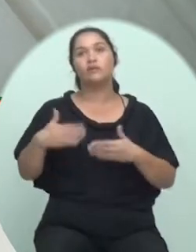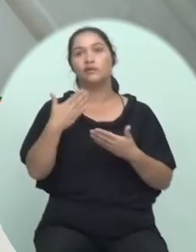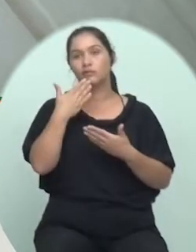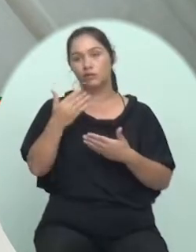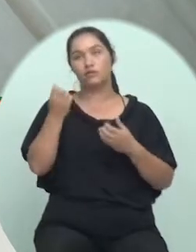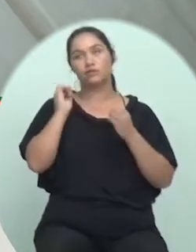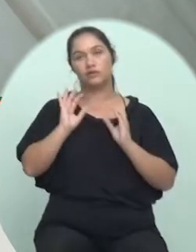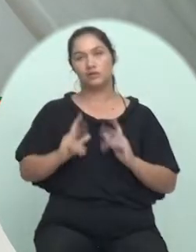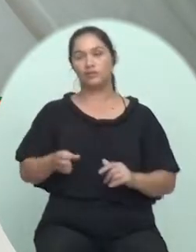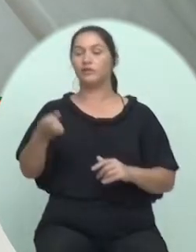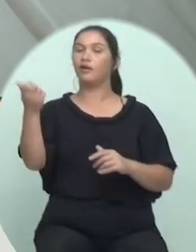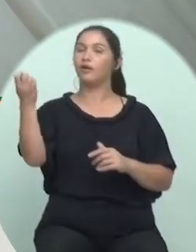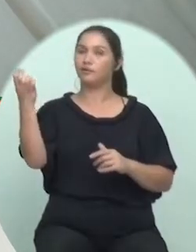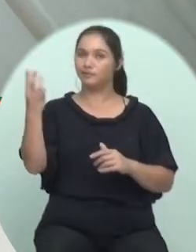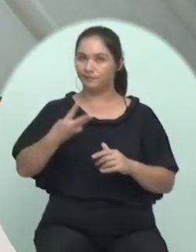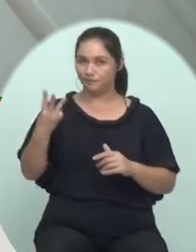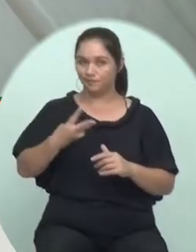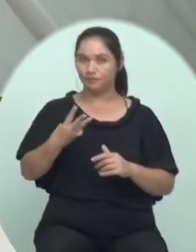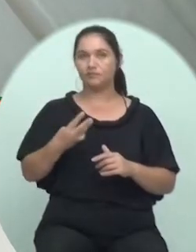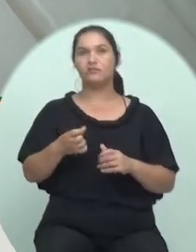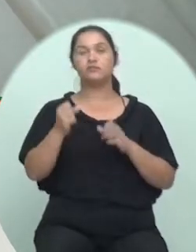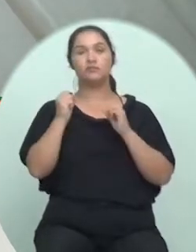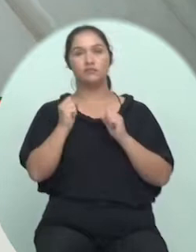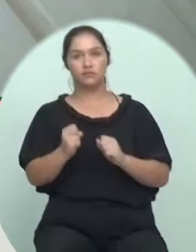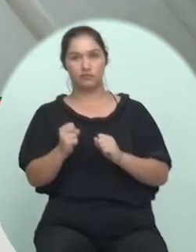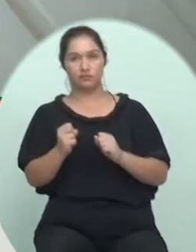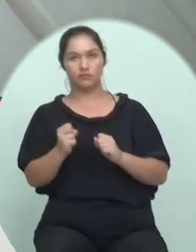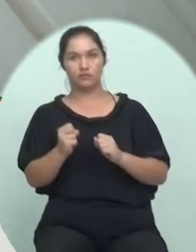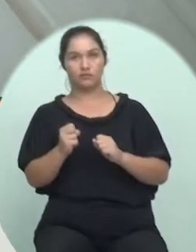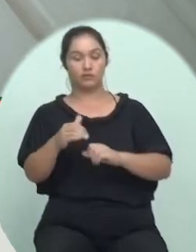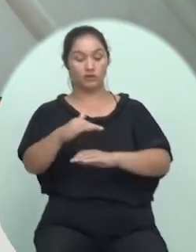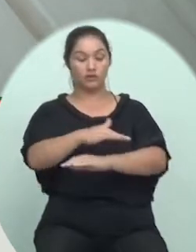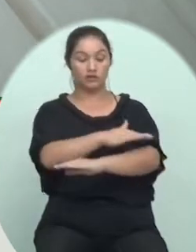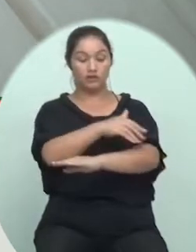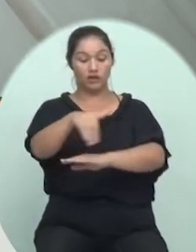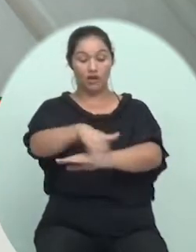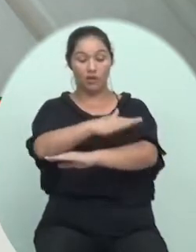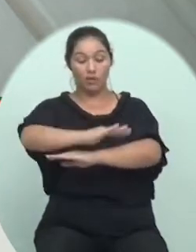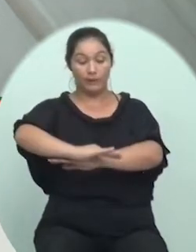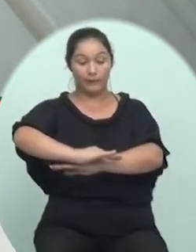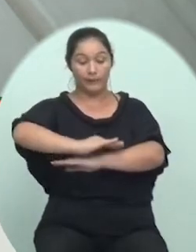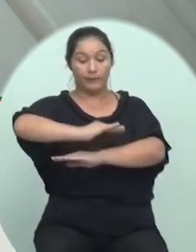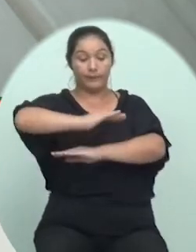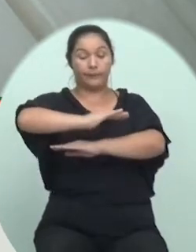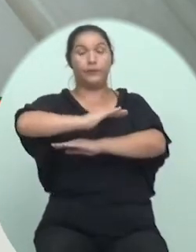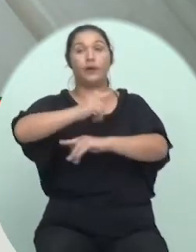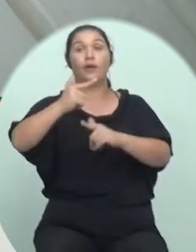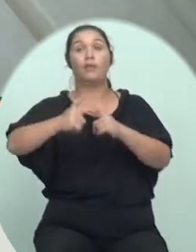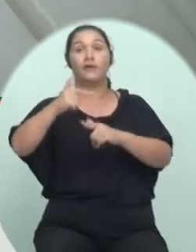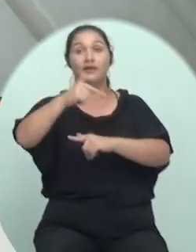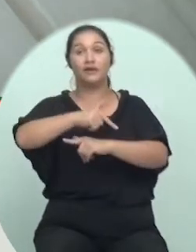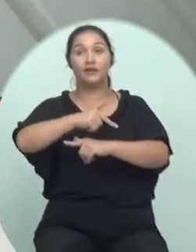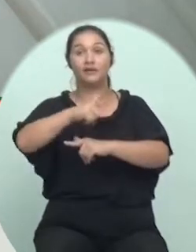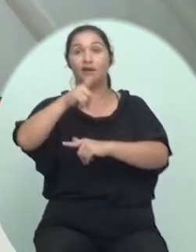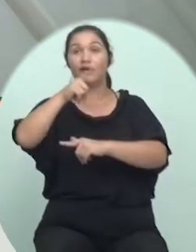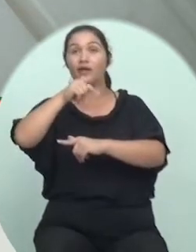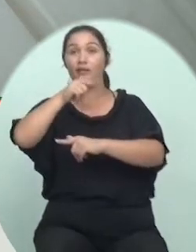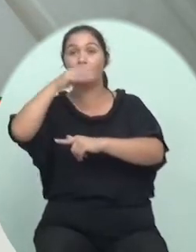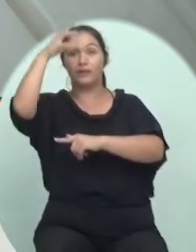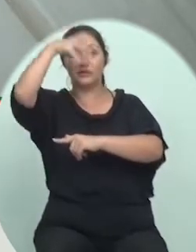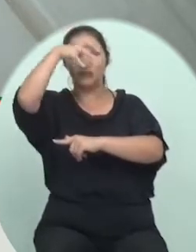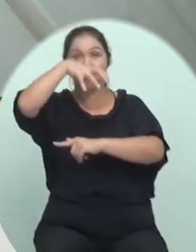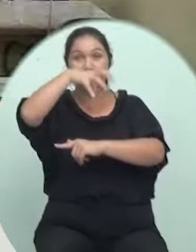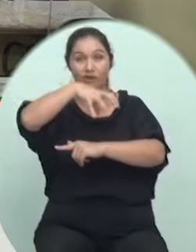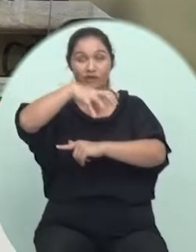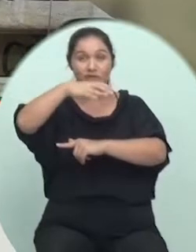Terceiro, existe a possibilidade de elevar o nível desta rua, tendo em vista os constantes alegamentos registrados?